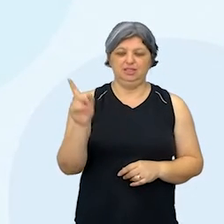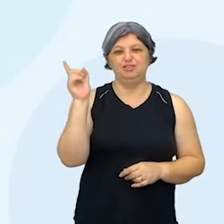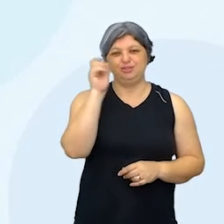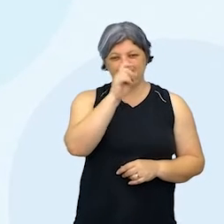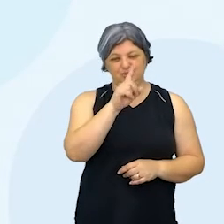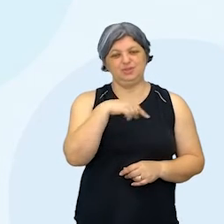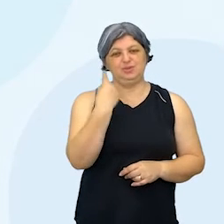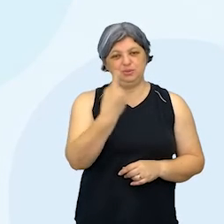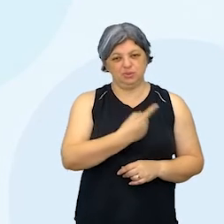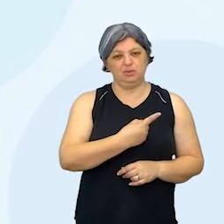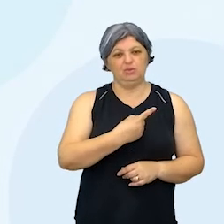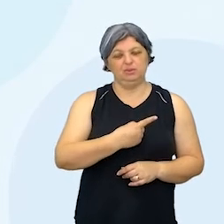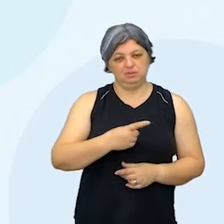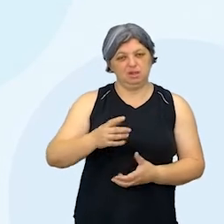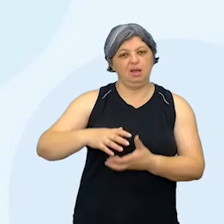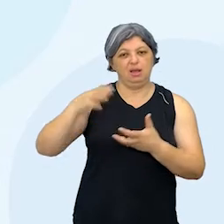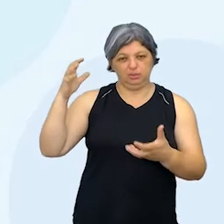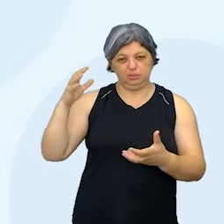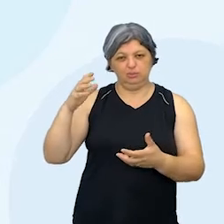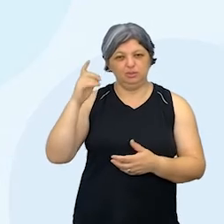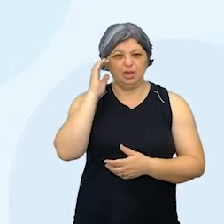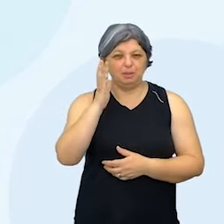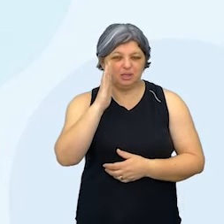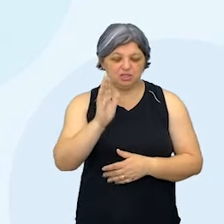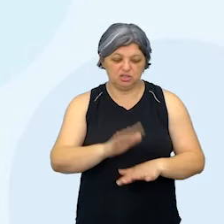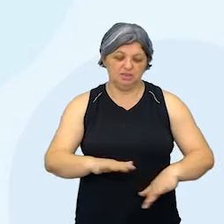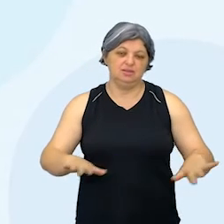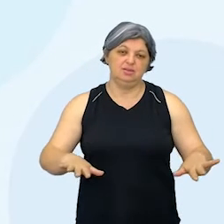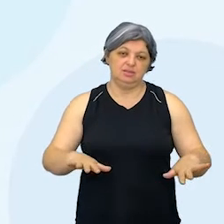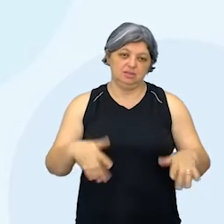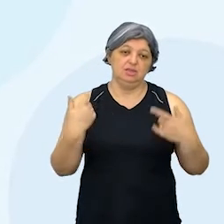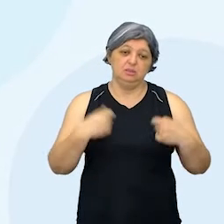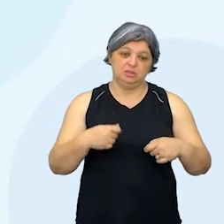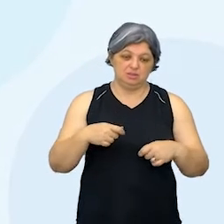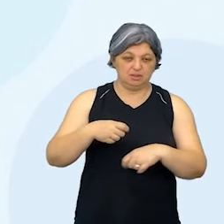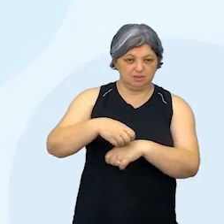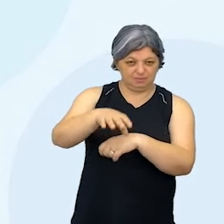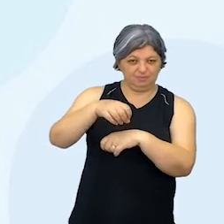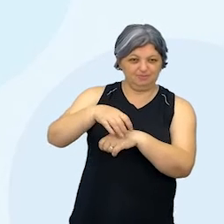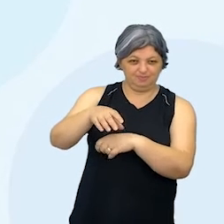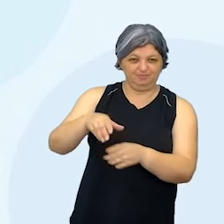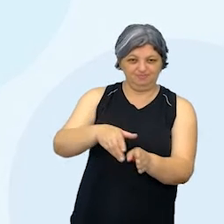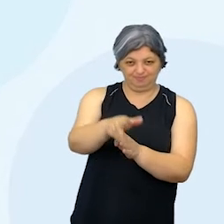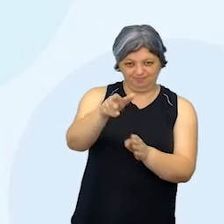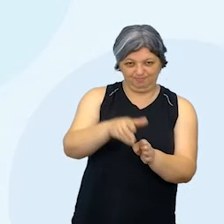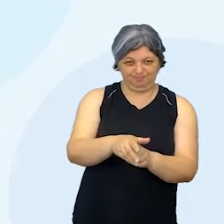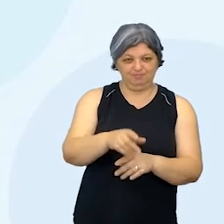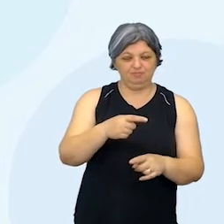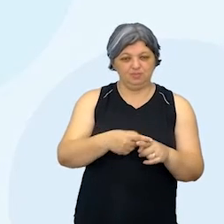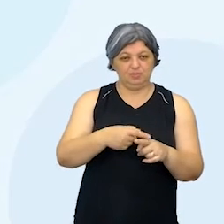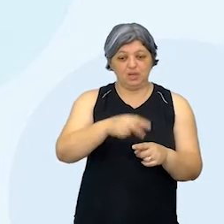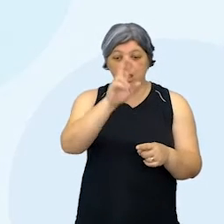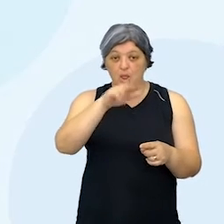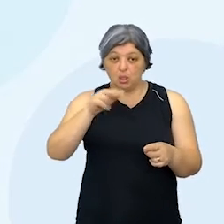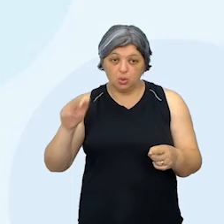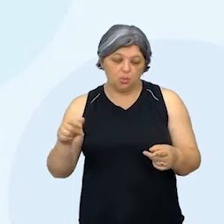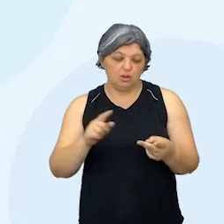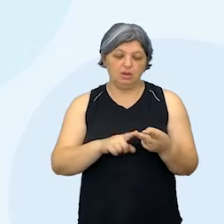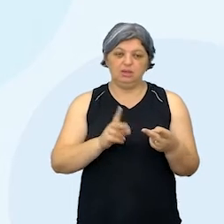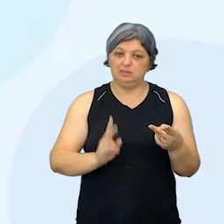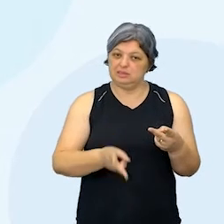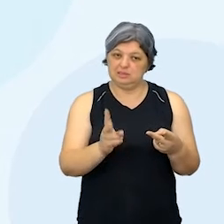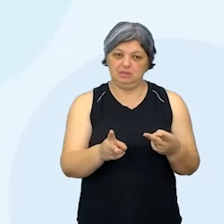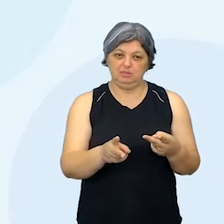nós adultos, então imagina se as nossas crianças não precisam dessa orientação. Palavras como nunca e sempre não